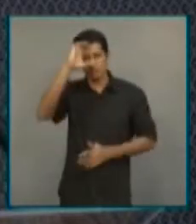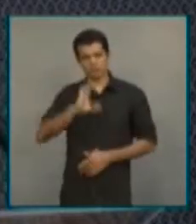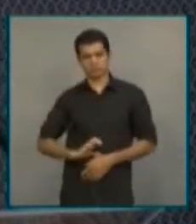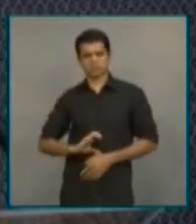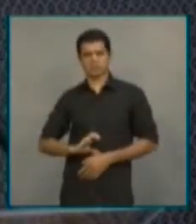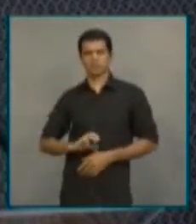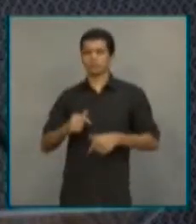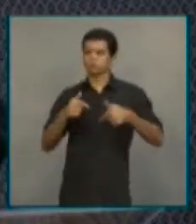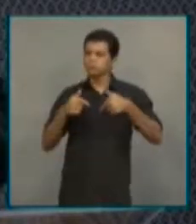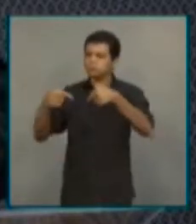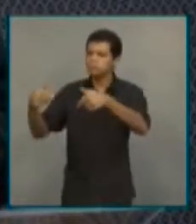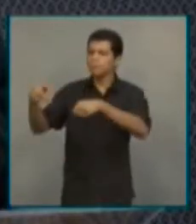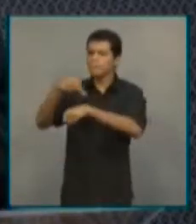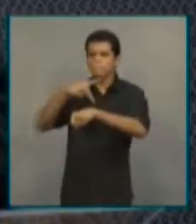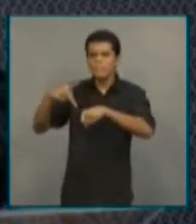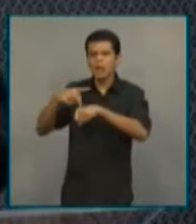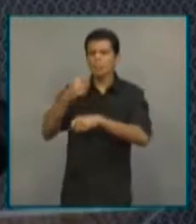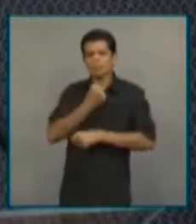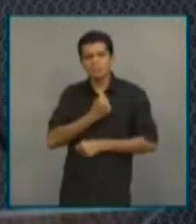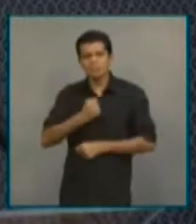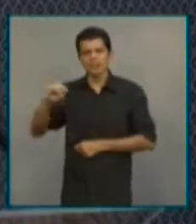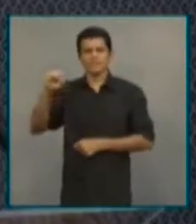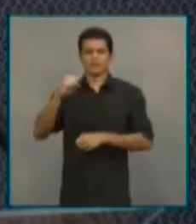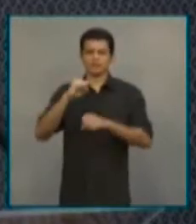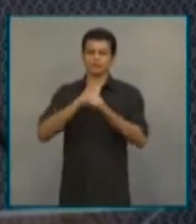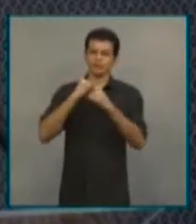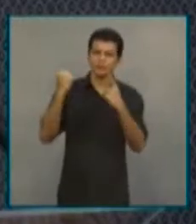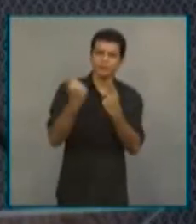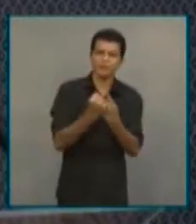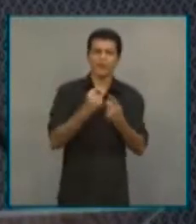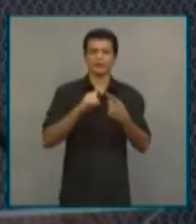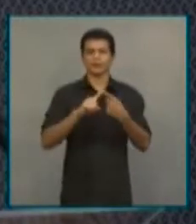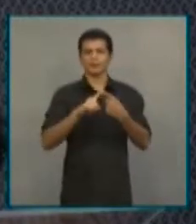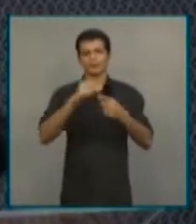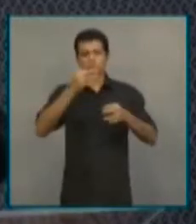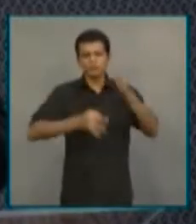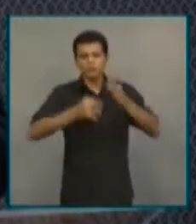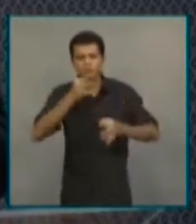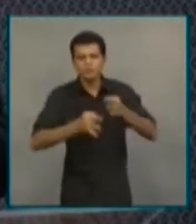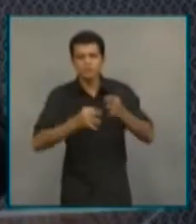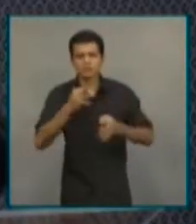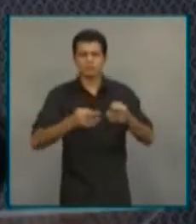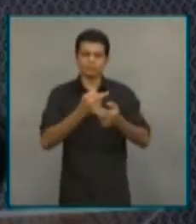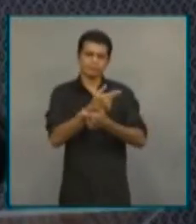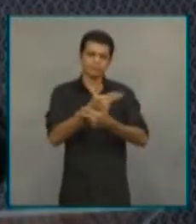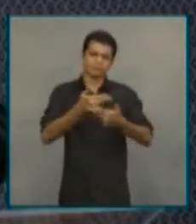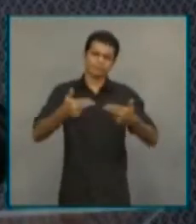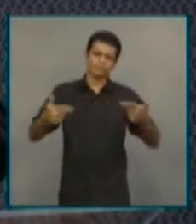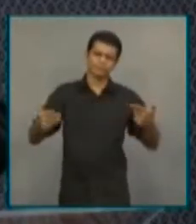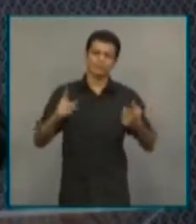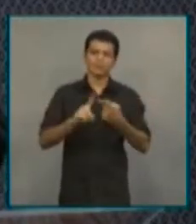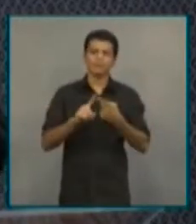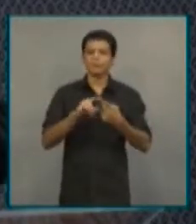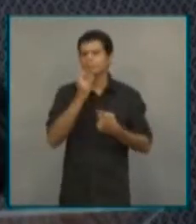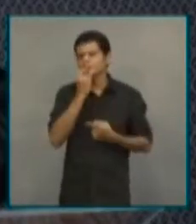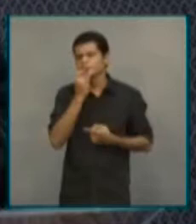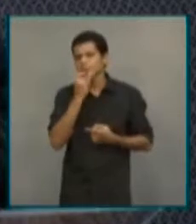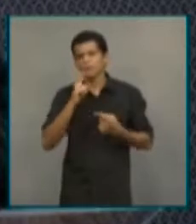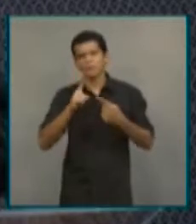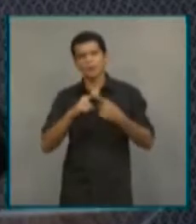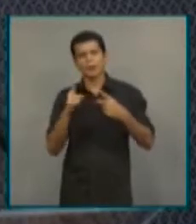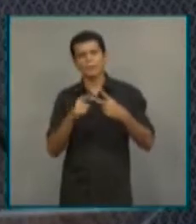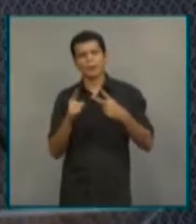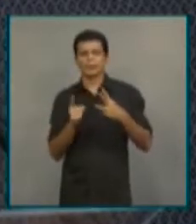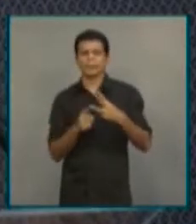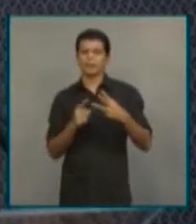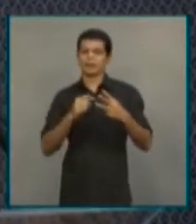defender a sociedade e questões também ligadas à justiça, como a defesa da justiça do trabalho